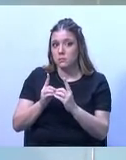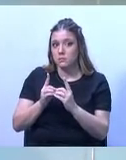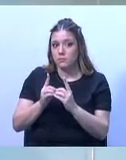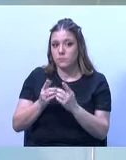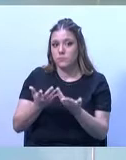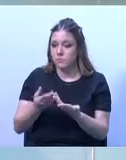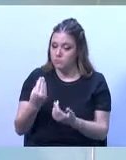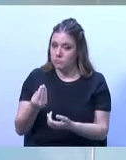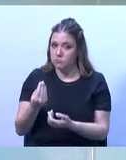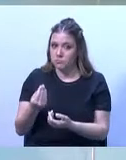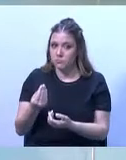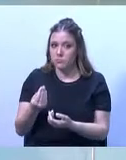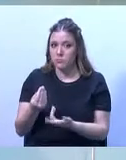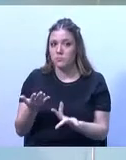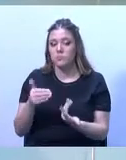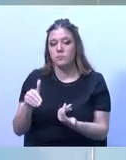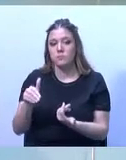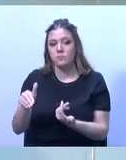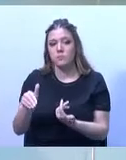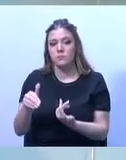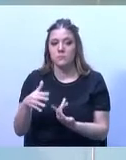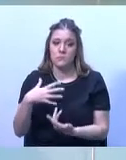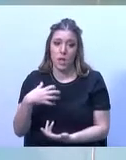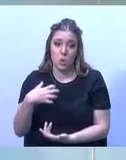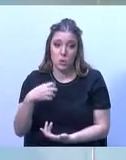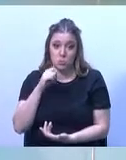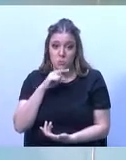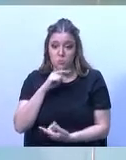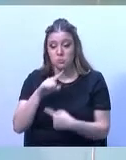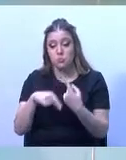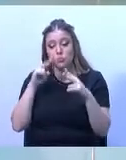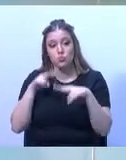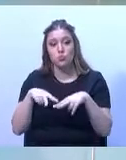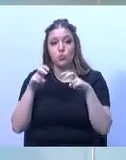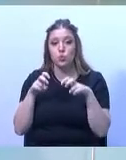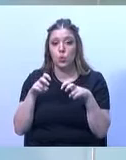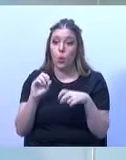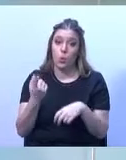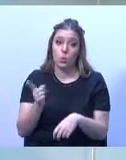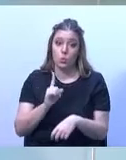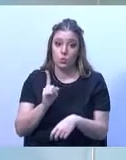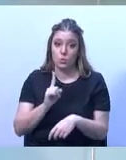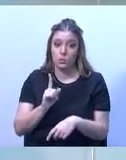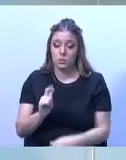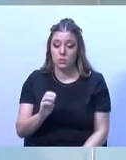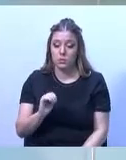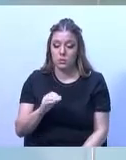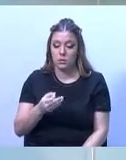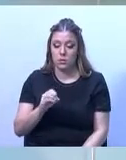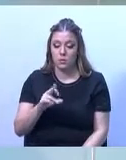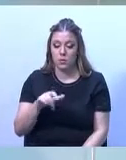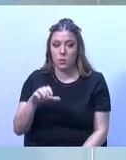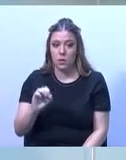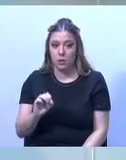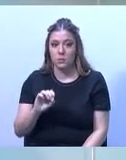onde for, muito bem, irá fazer provavelmente um raio-x e depois será diagnosticada ou não do tal esporão. E depois,